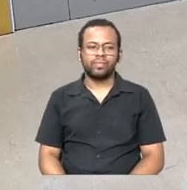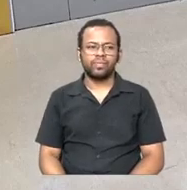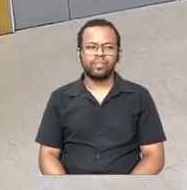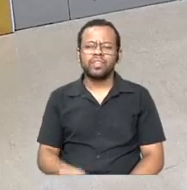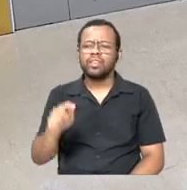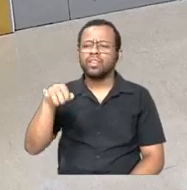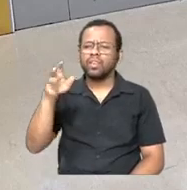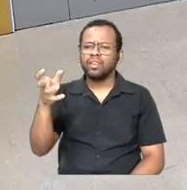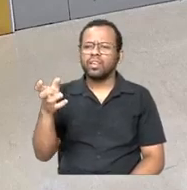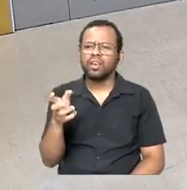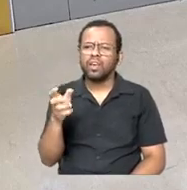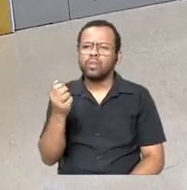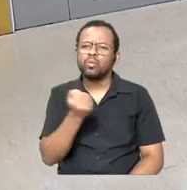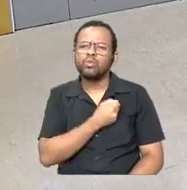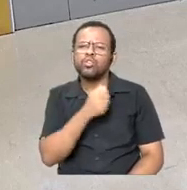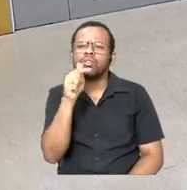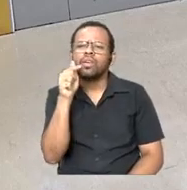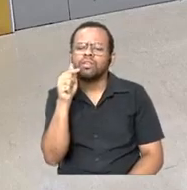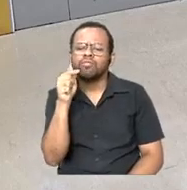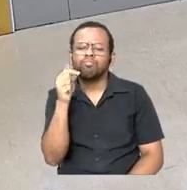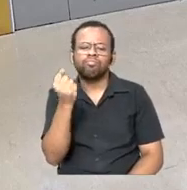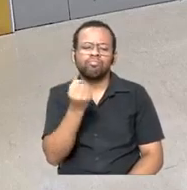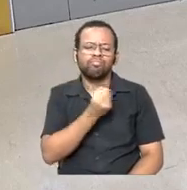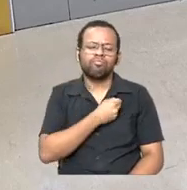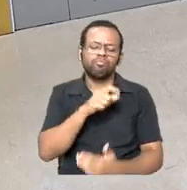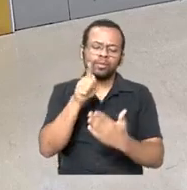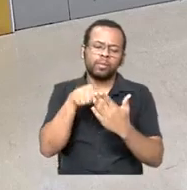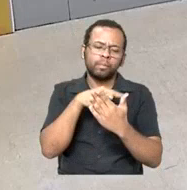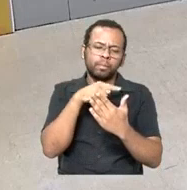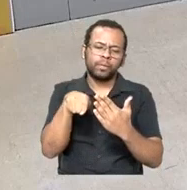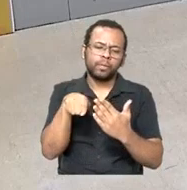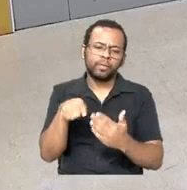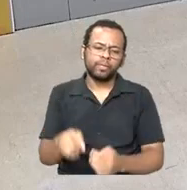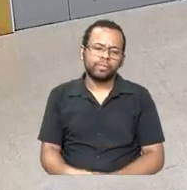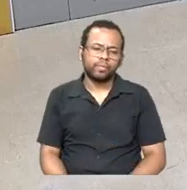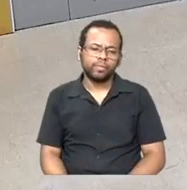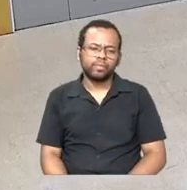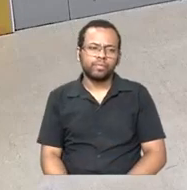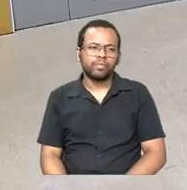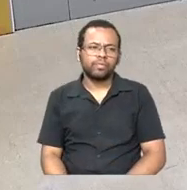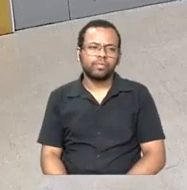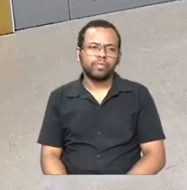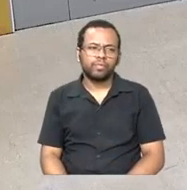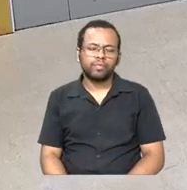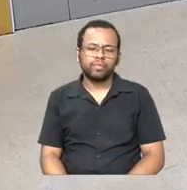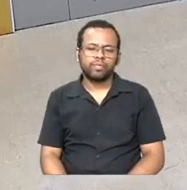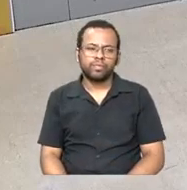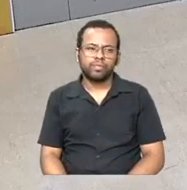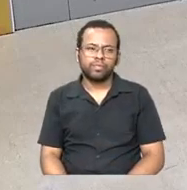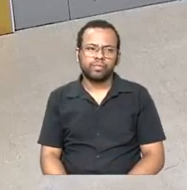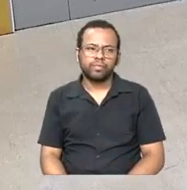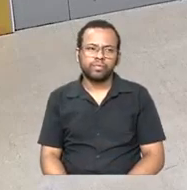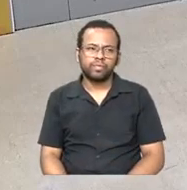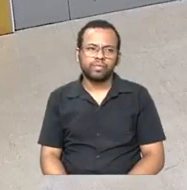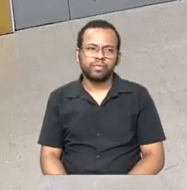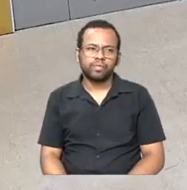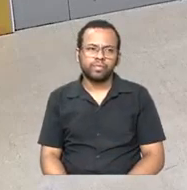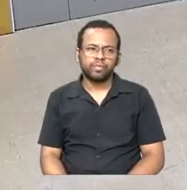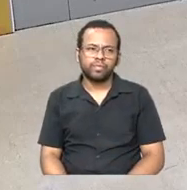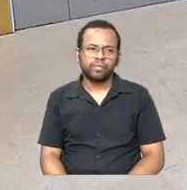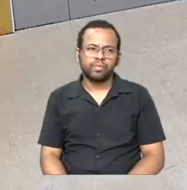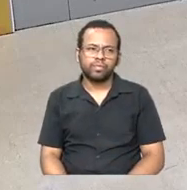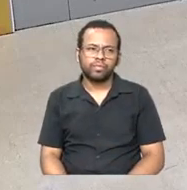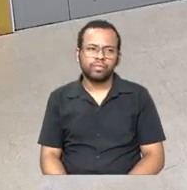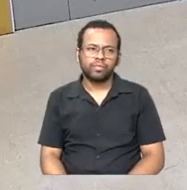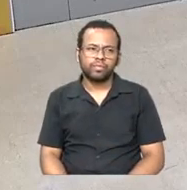quem quer o sete sete Olha o sete Olha